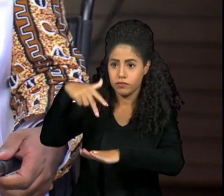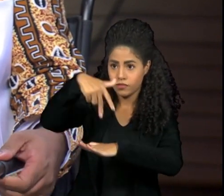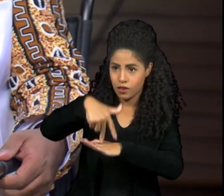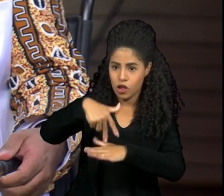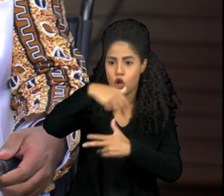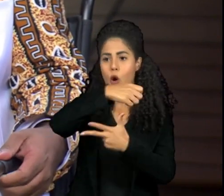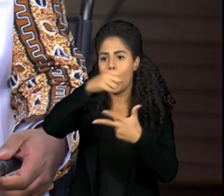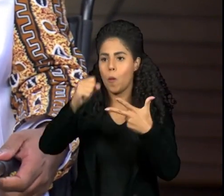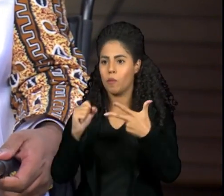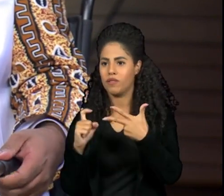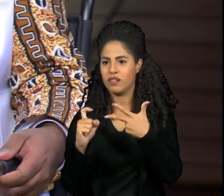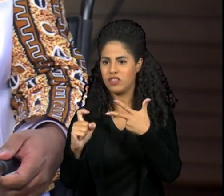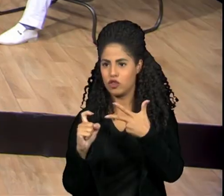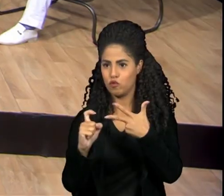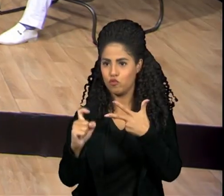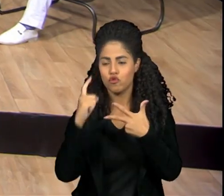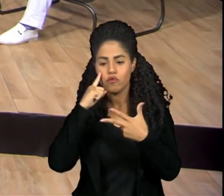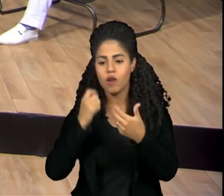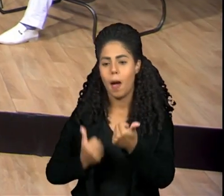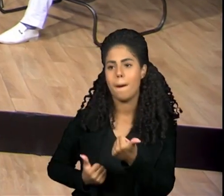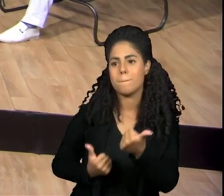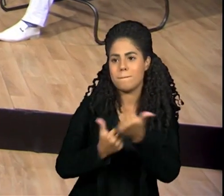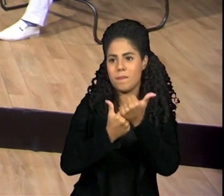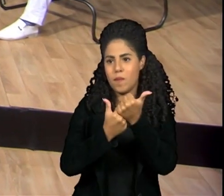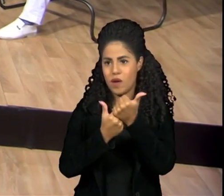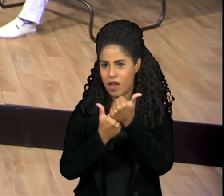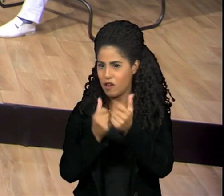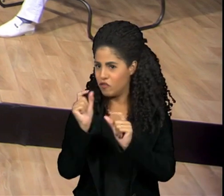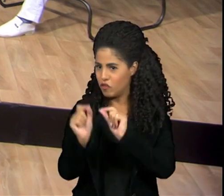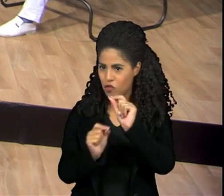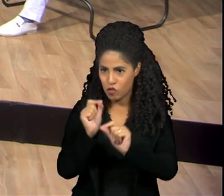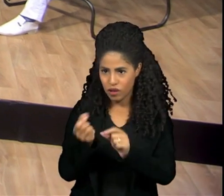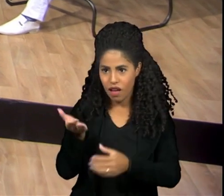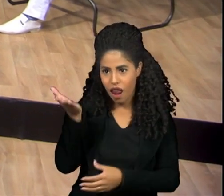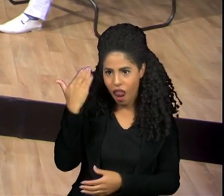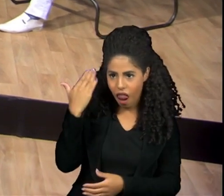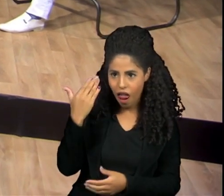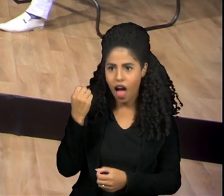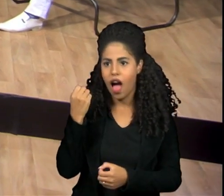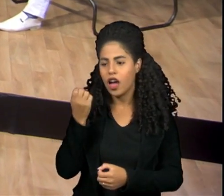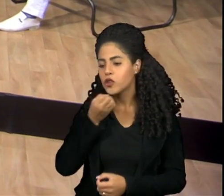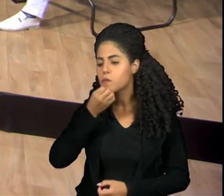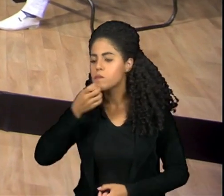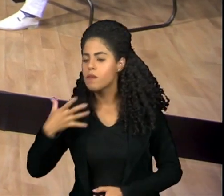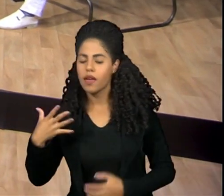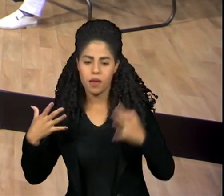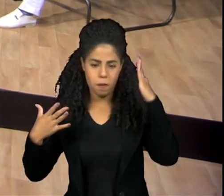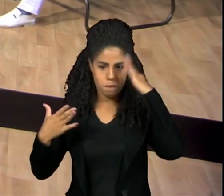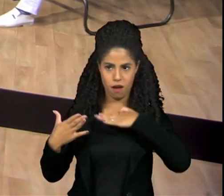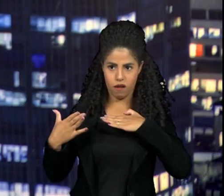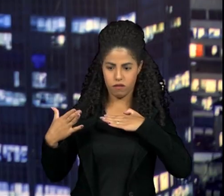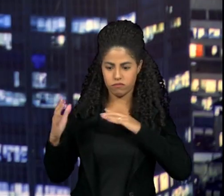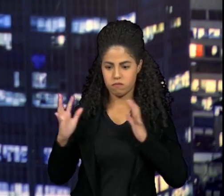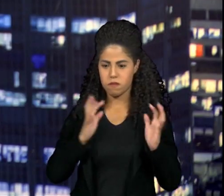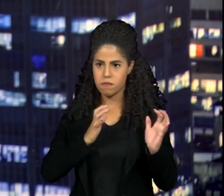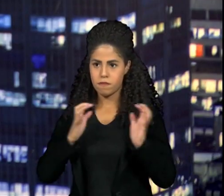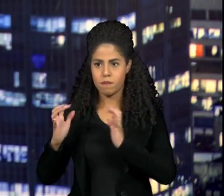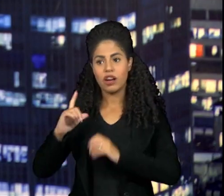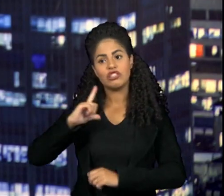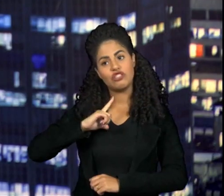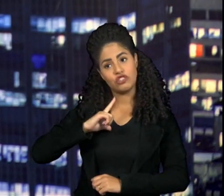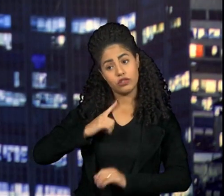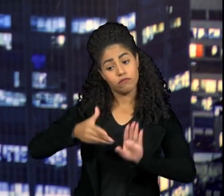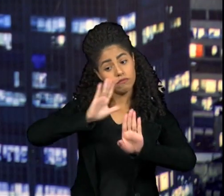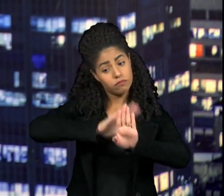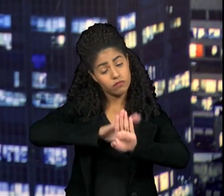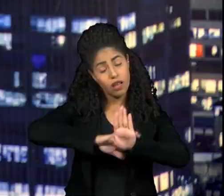e políticos apoiavam o maniqueísmo da luta do bem contra o mal. O racismo